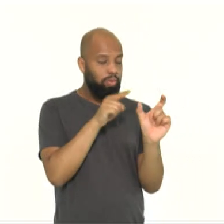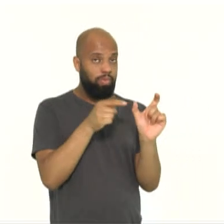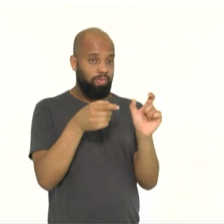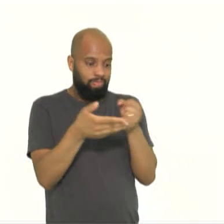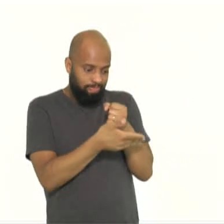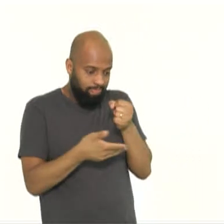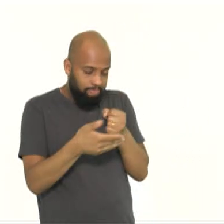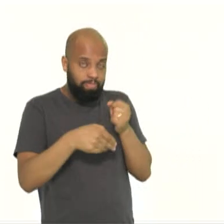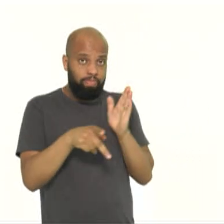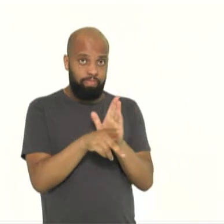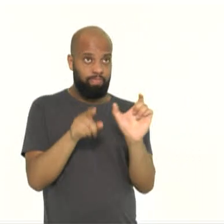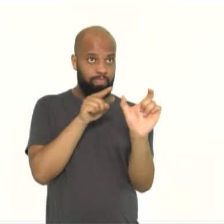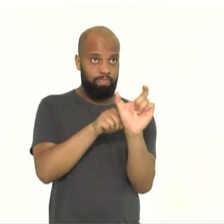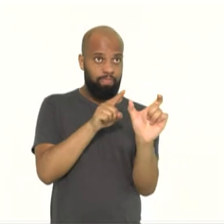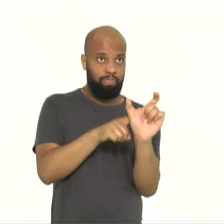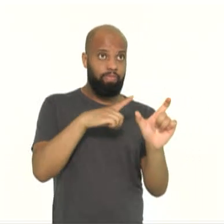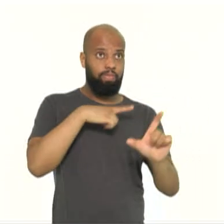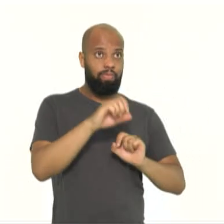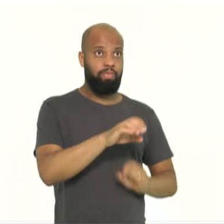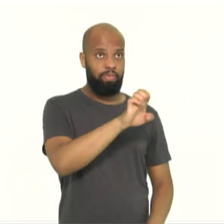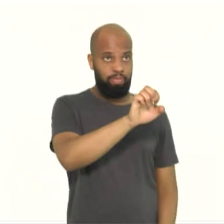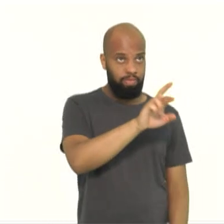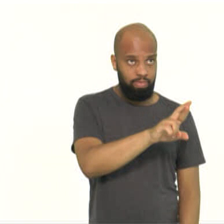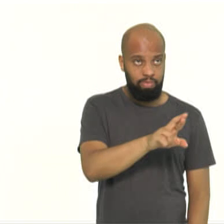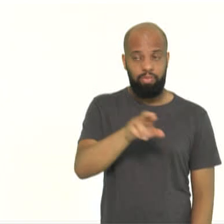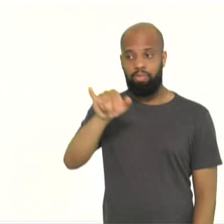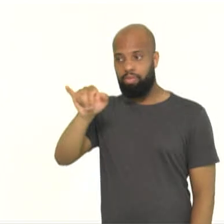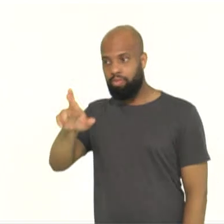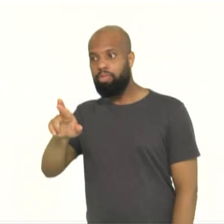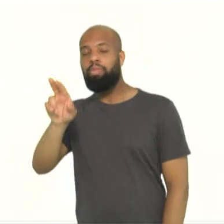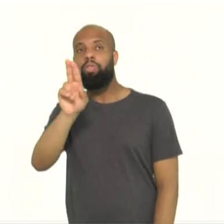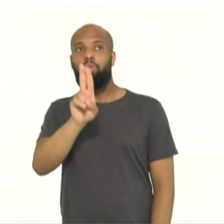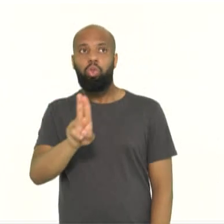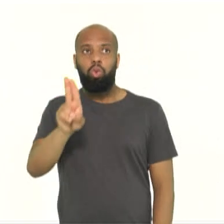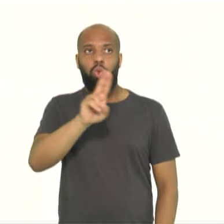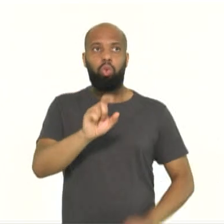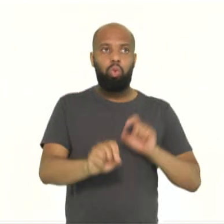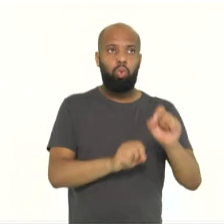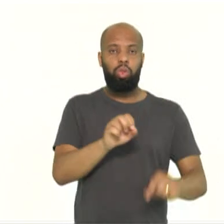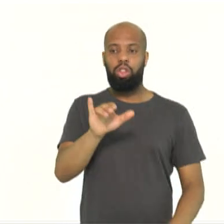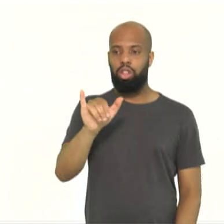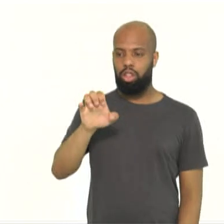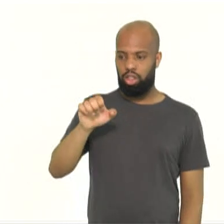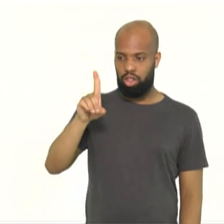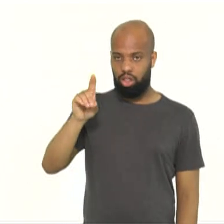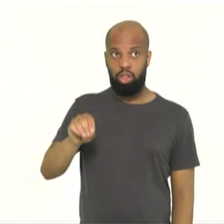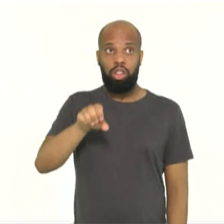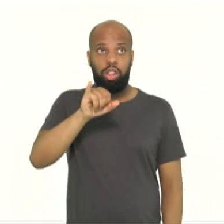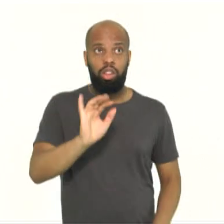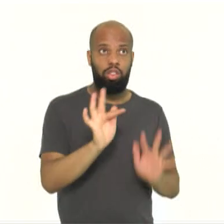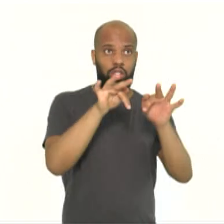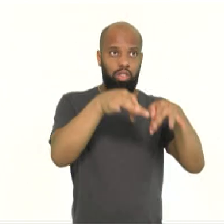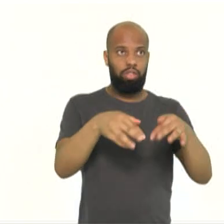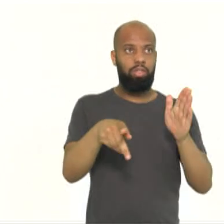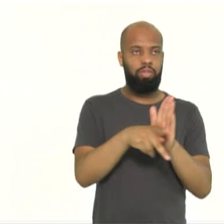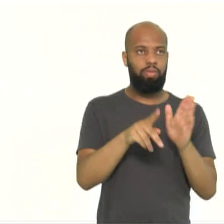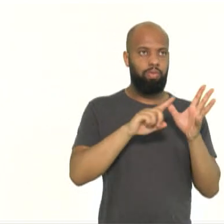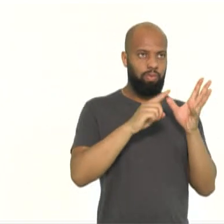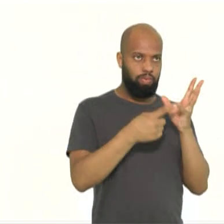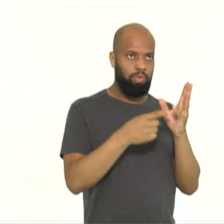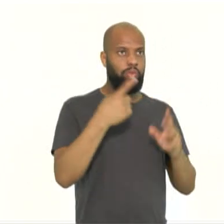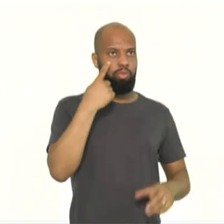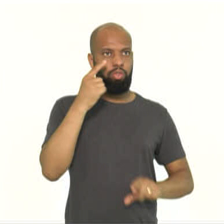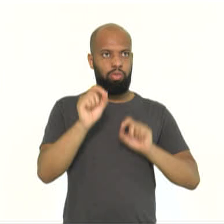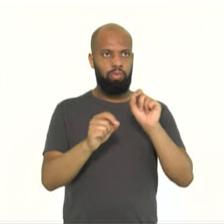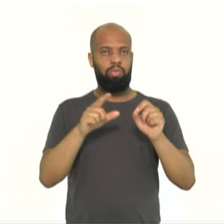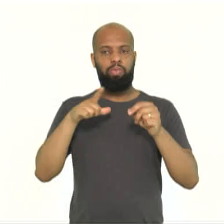en ir, terminar em vocal, se usa el gerúndio yendo. Então, agora veja aqui,